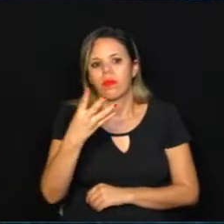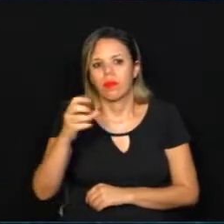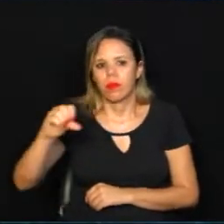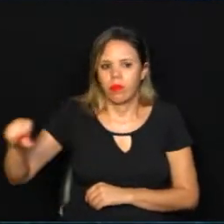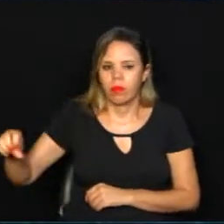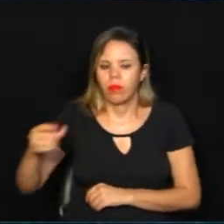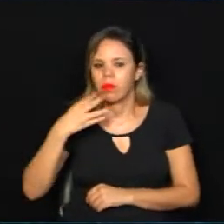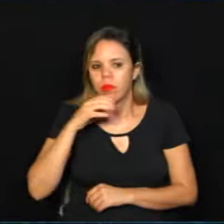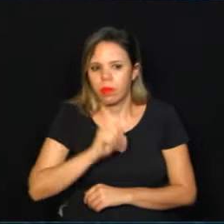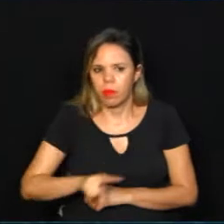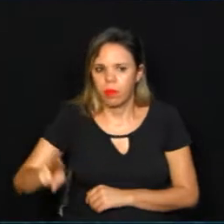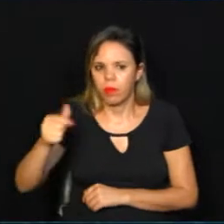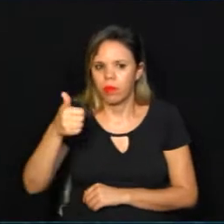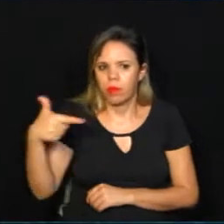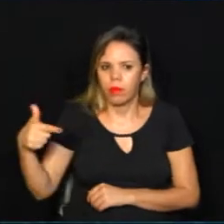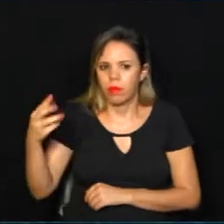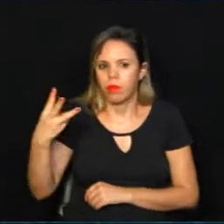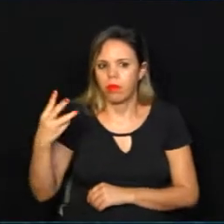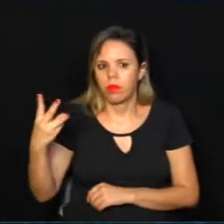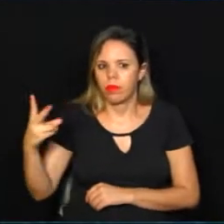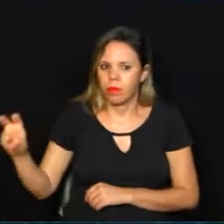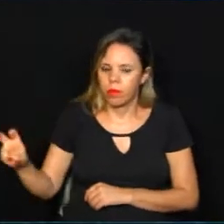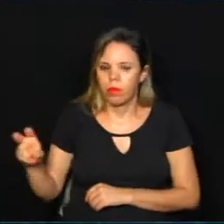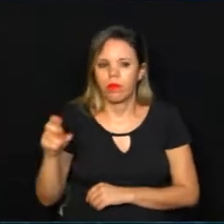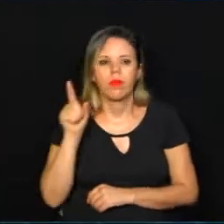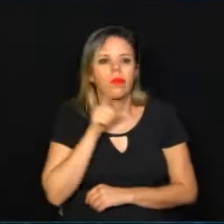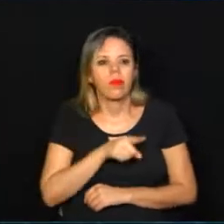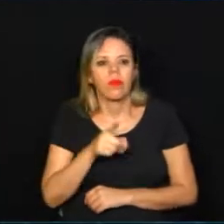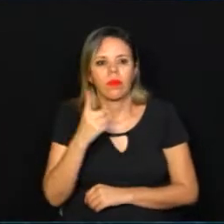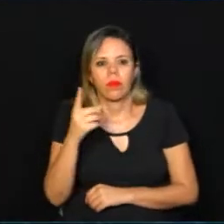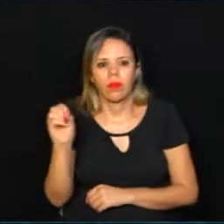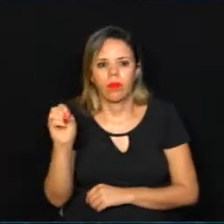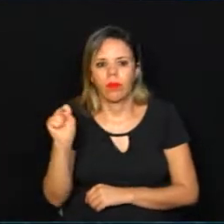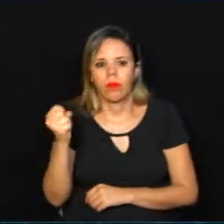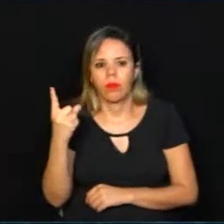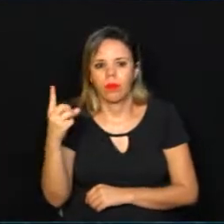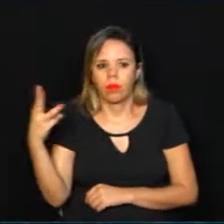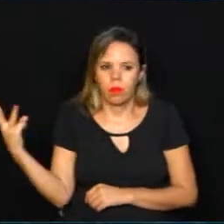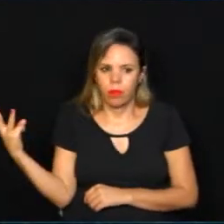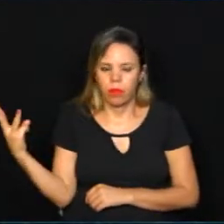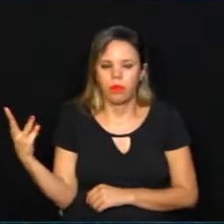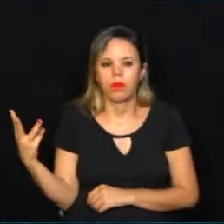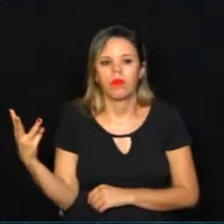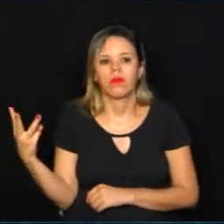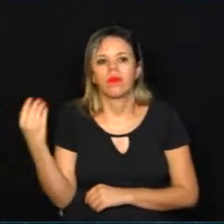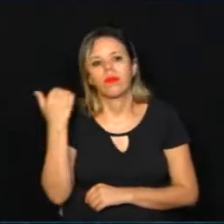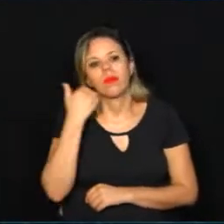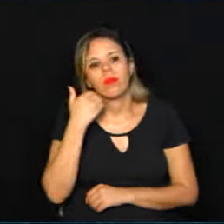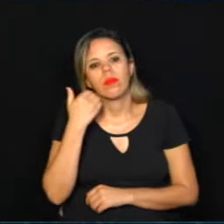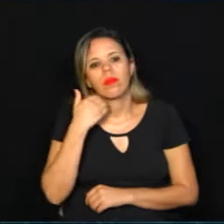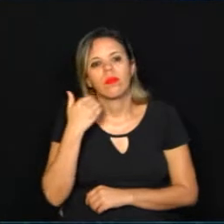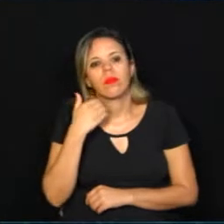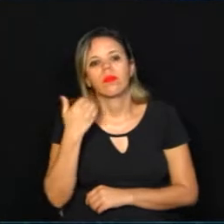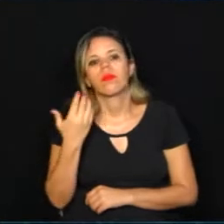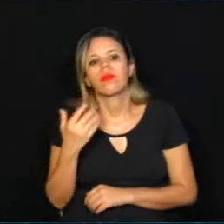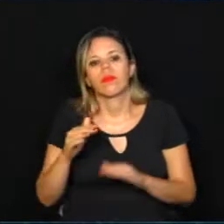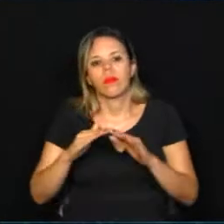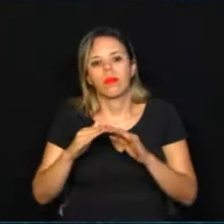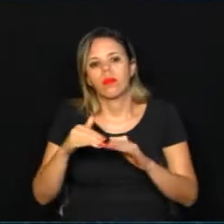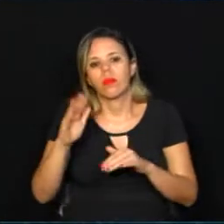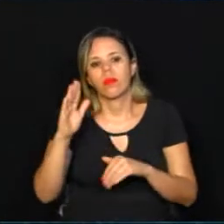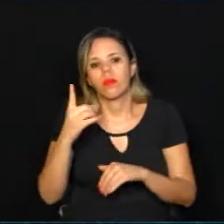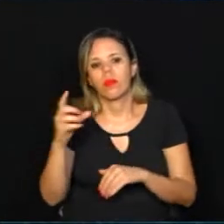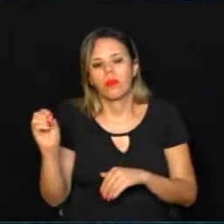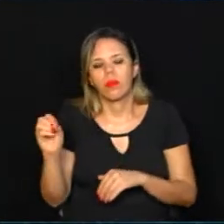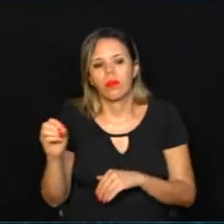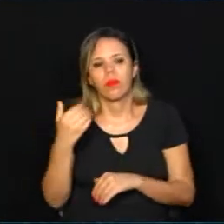14.492, Sumaré 12.325, Americana 10.813, outra cidade com mais de 10 mil